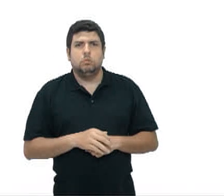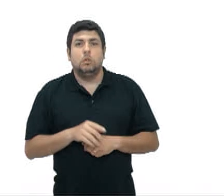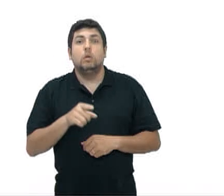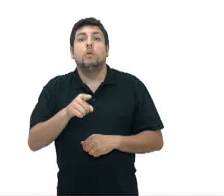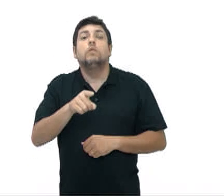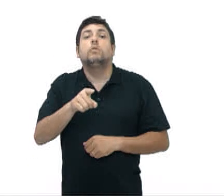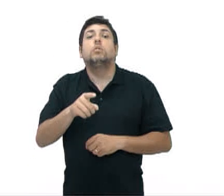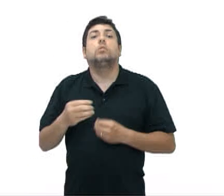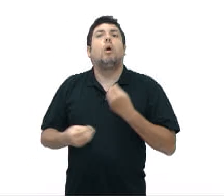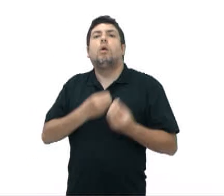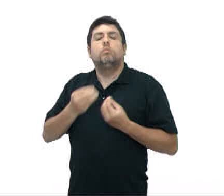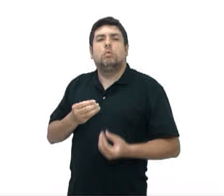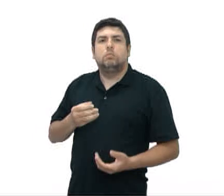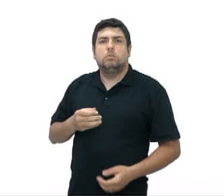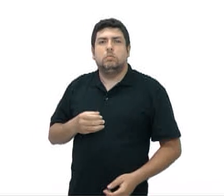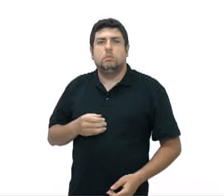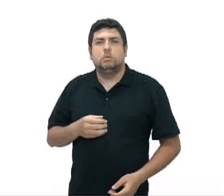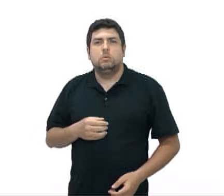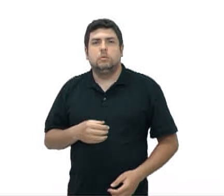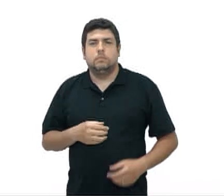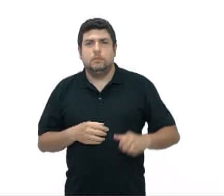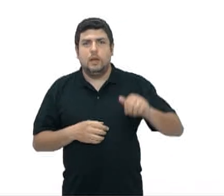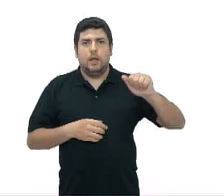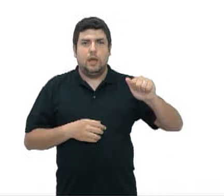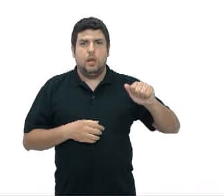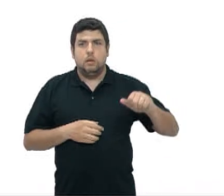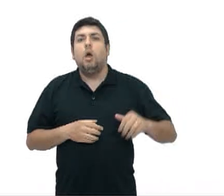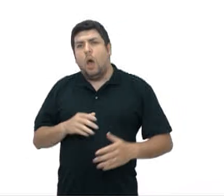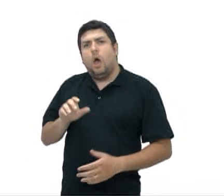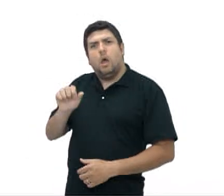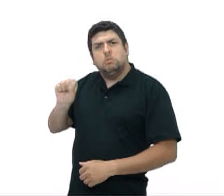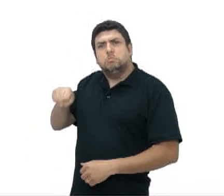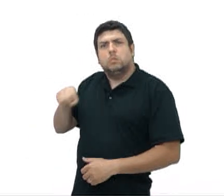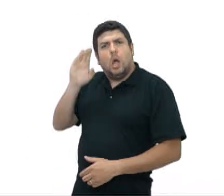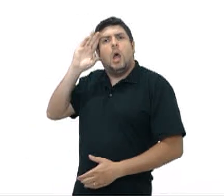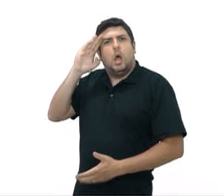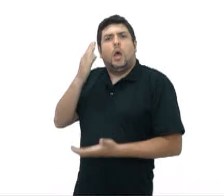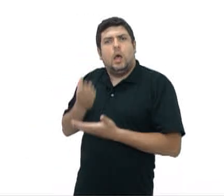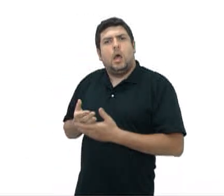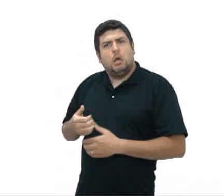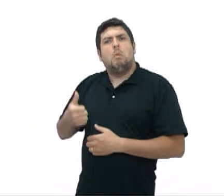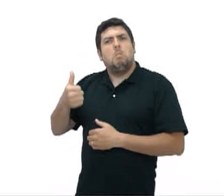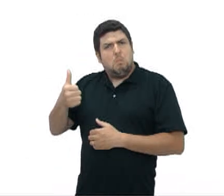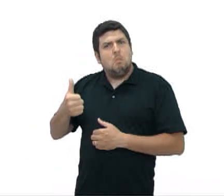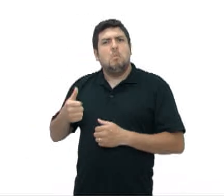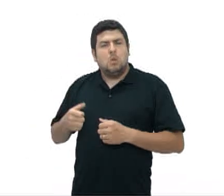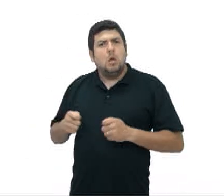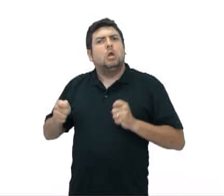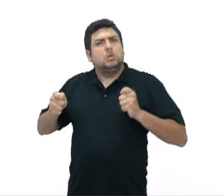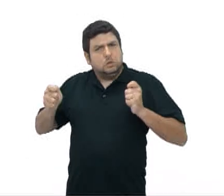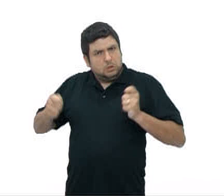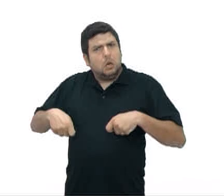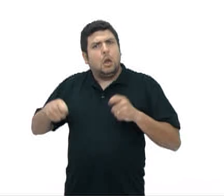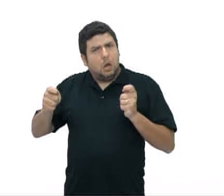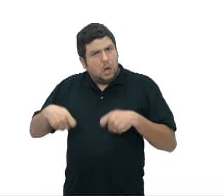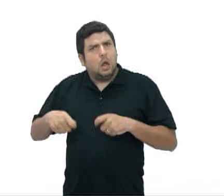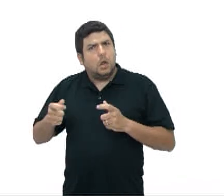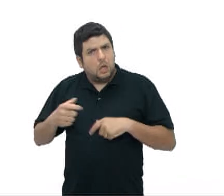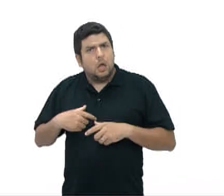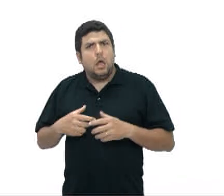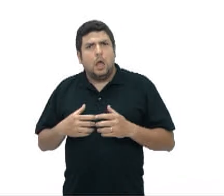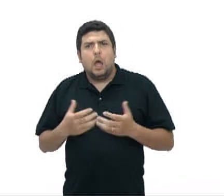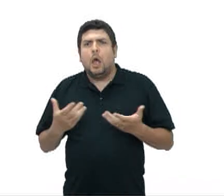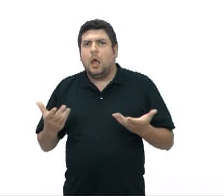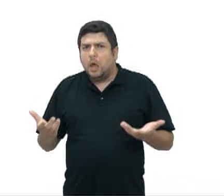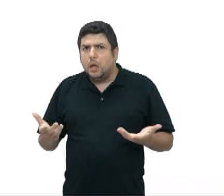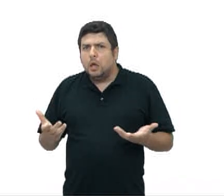você acredita na invenção, pois é plenamente viável de acordo com a